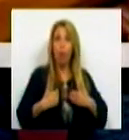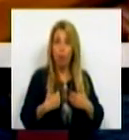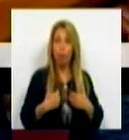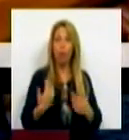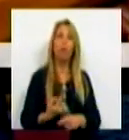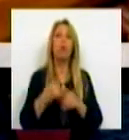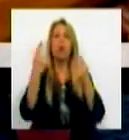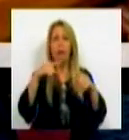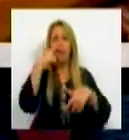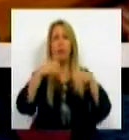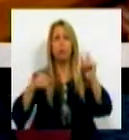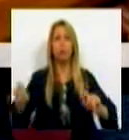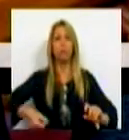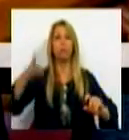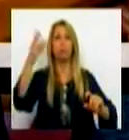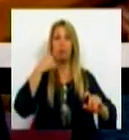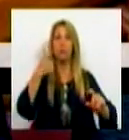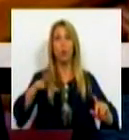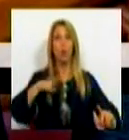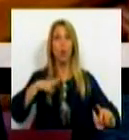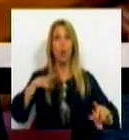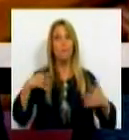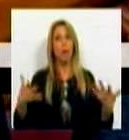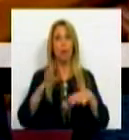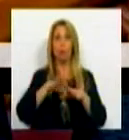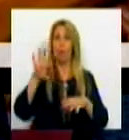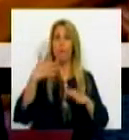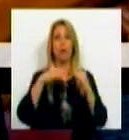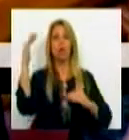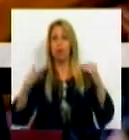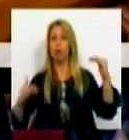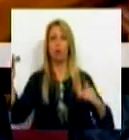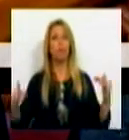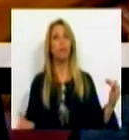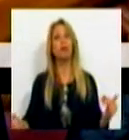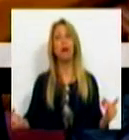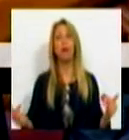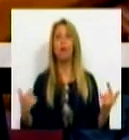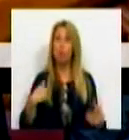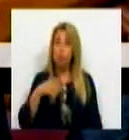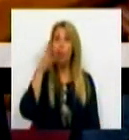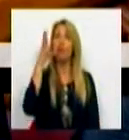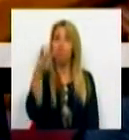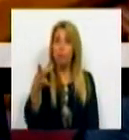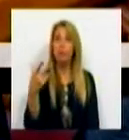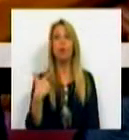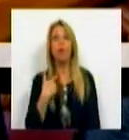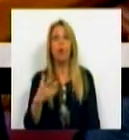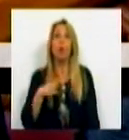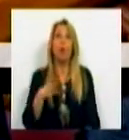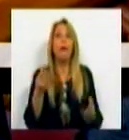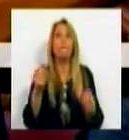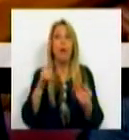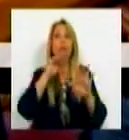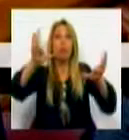a lançar medos sobre a instabilidade no país, e o que aqui referi foi que esses medos talvez existam em algumas